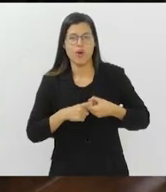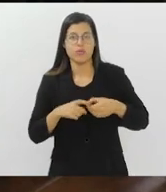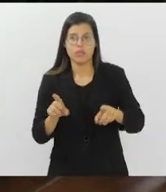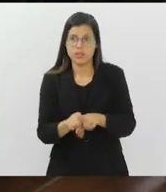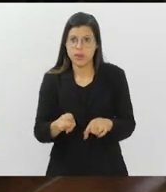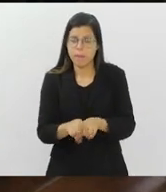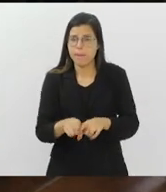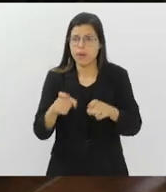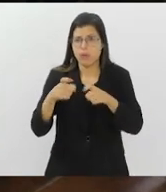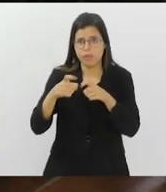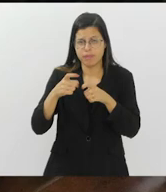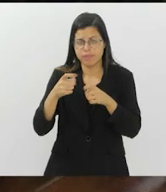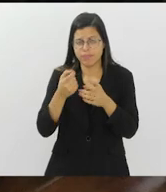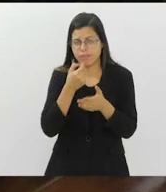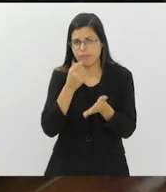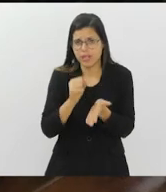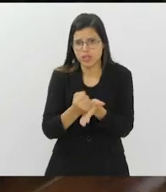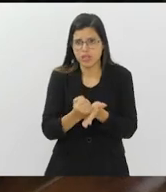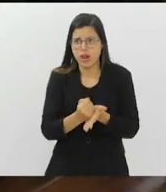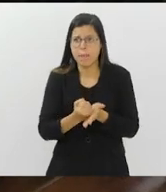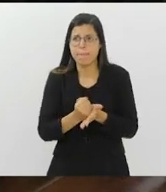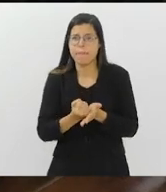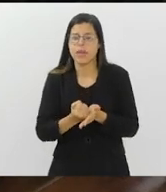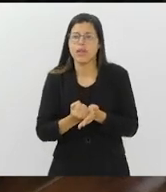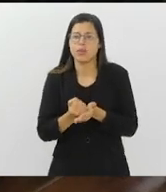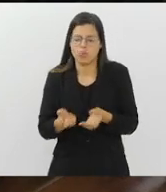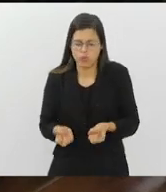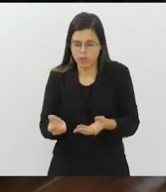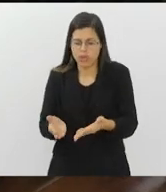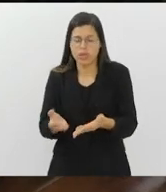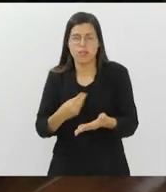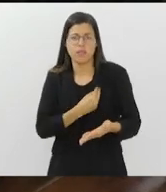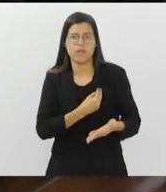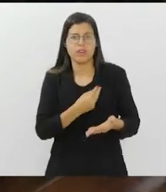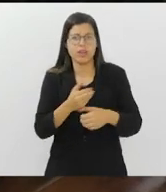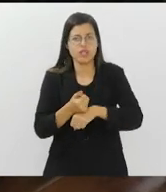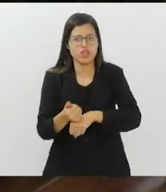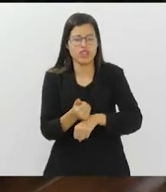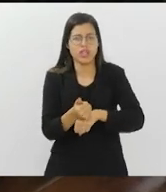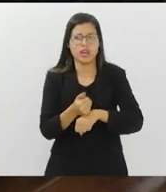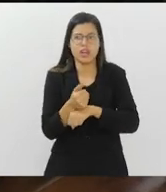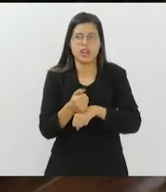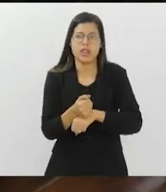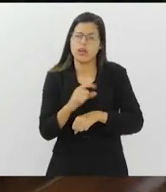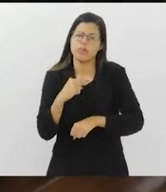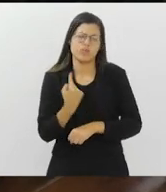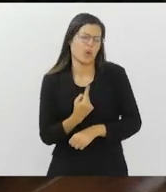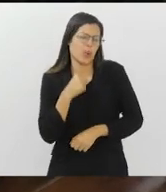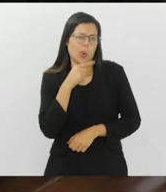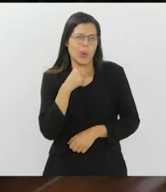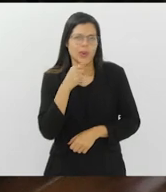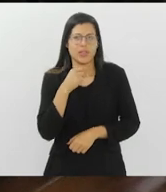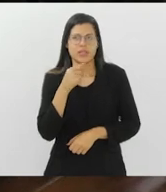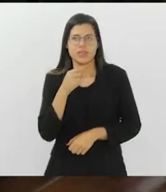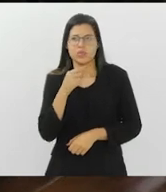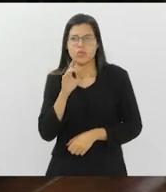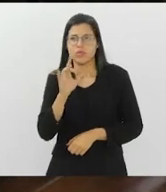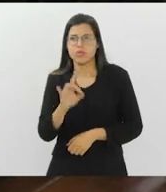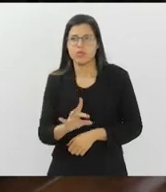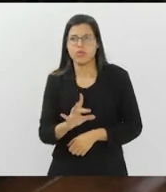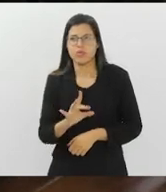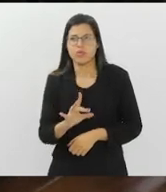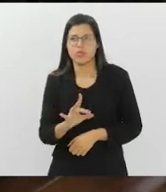esforço contínuo para proporcionar a eles uma vida digna e plena, que muitas vezes não conseguimos somente através